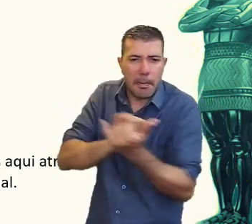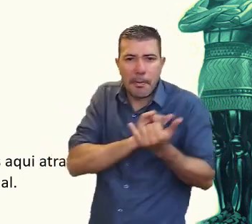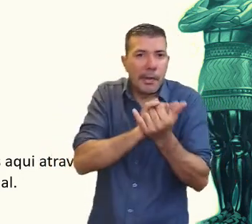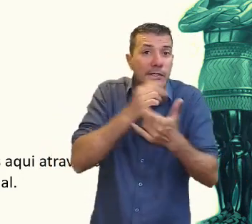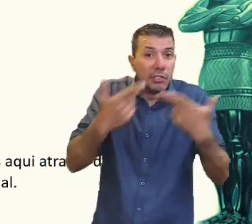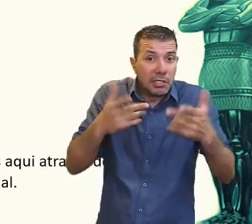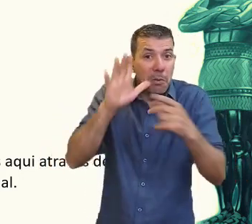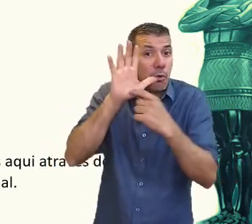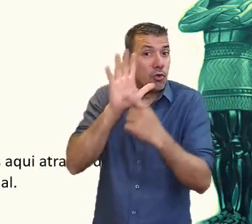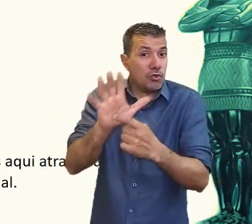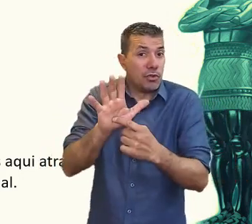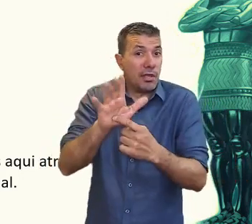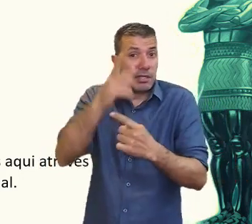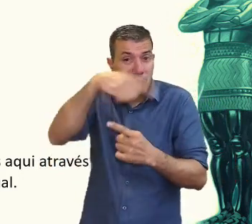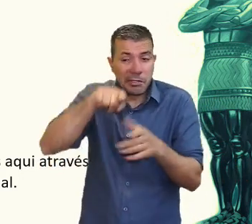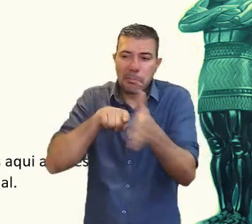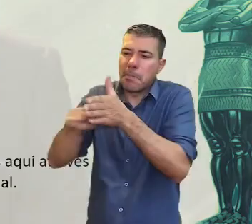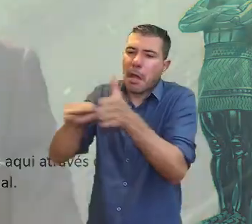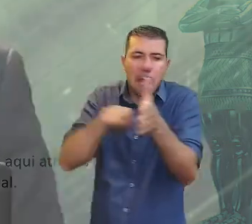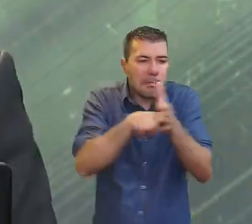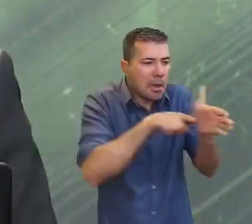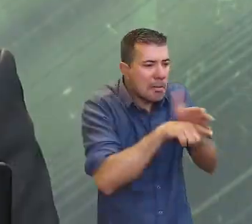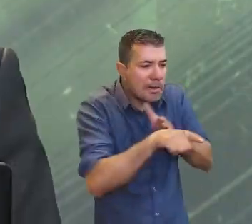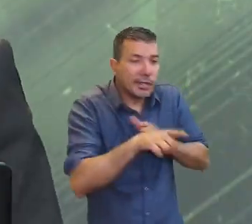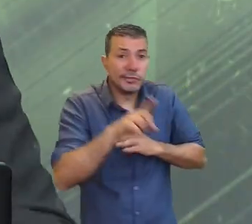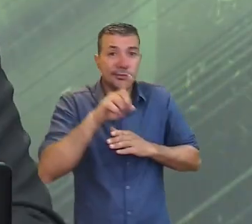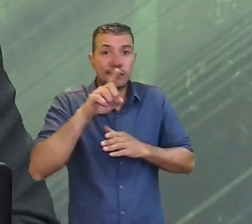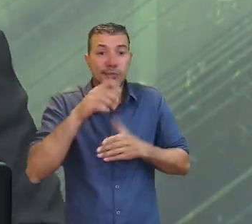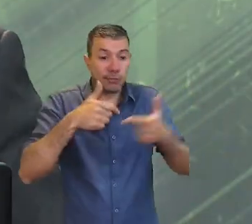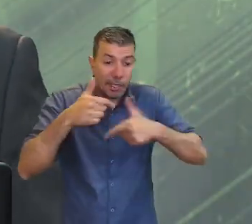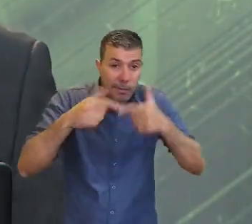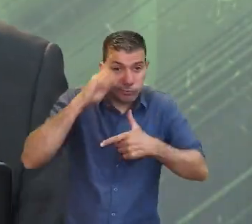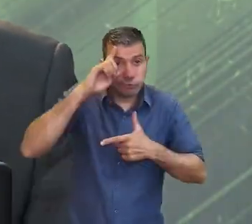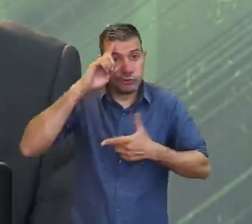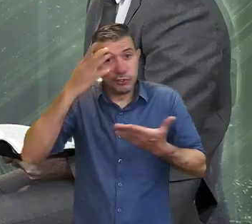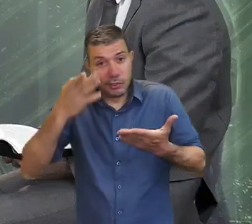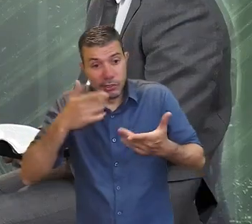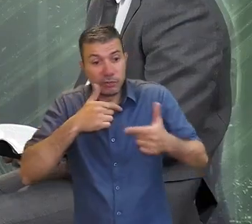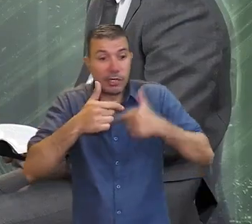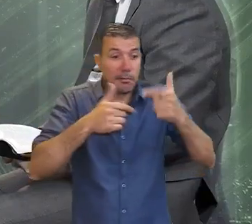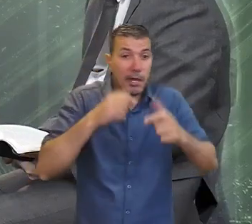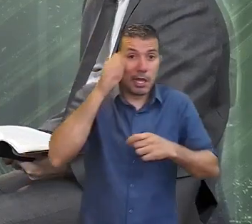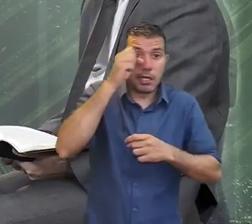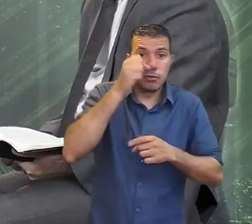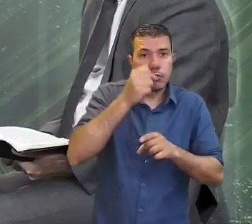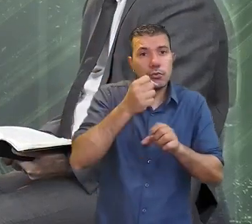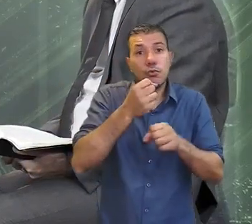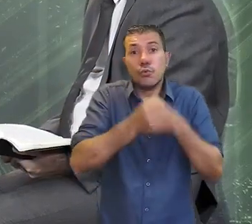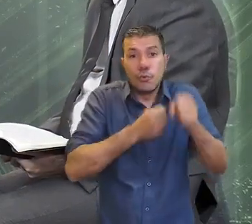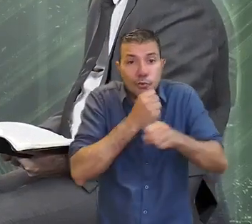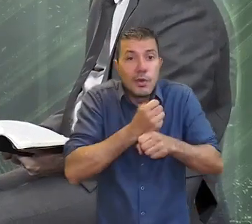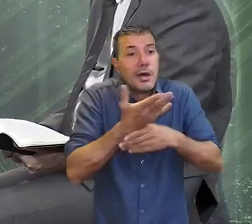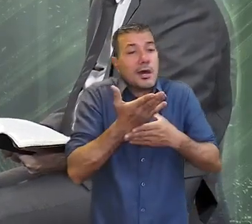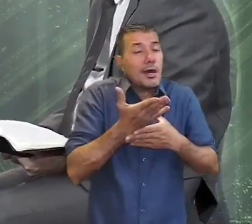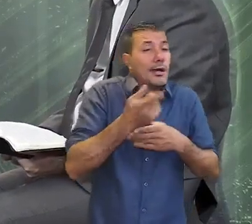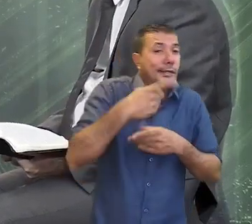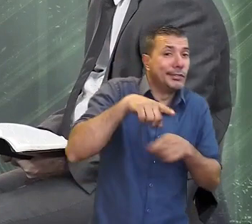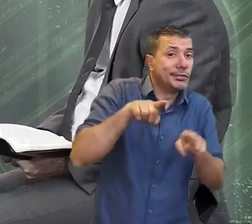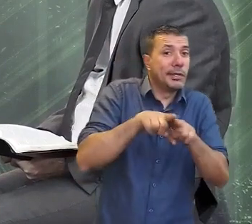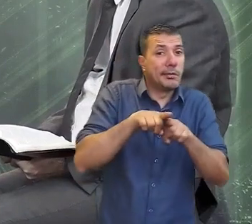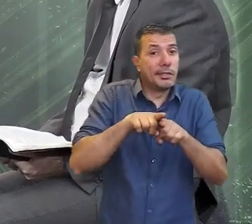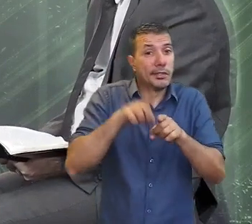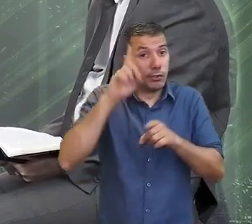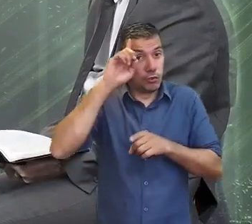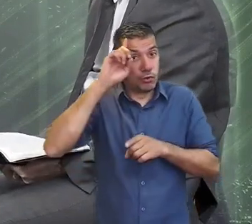descritos através das nossas perguntas aqui, o serviço diário e também o serviço anual. E nós vamos falar agora um pouquinho sobre o